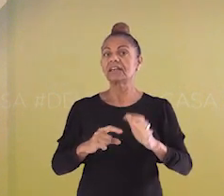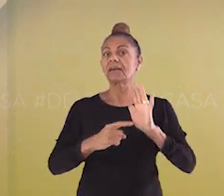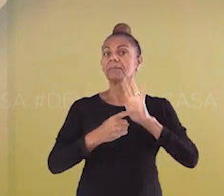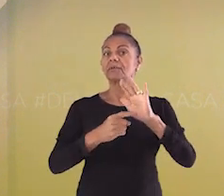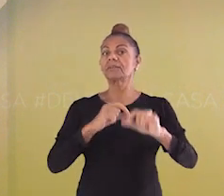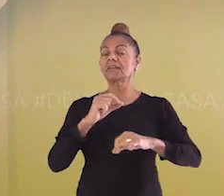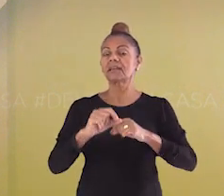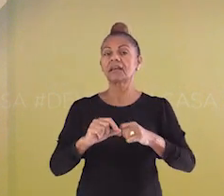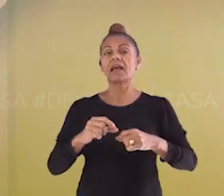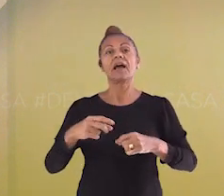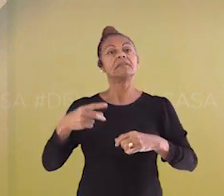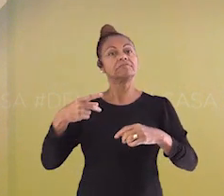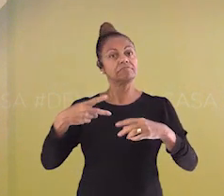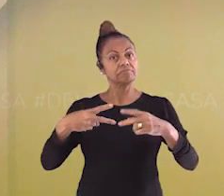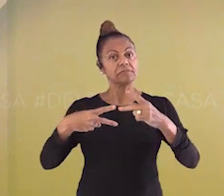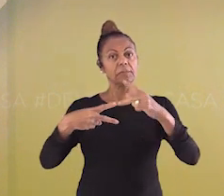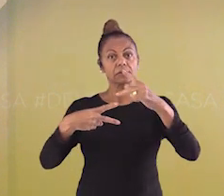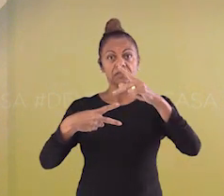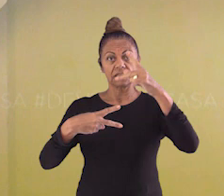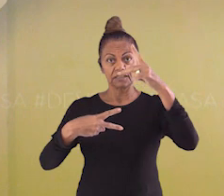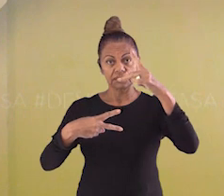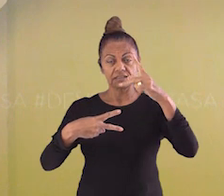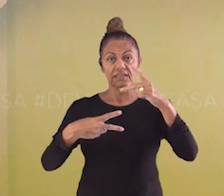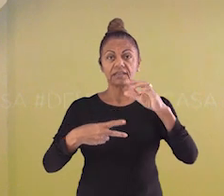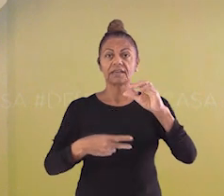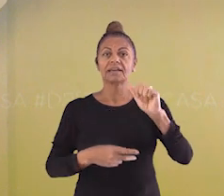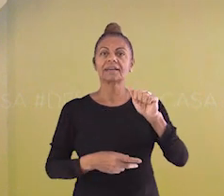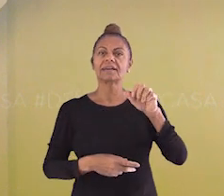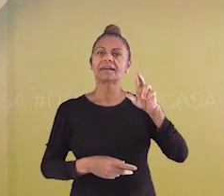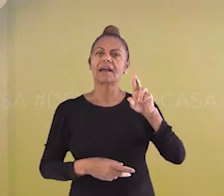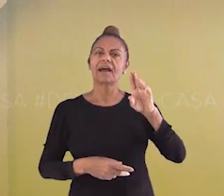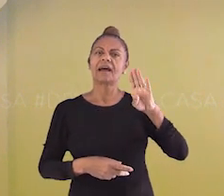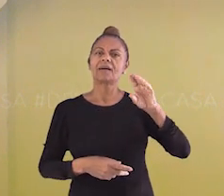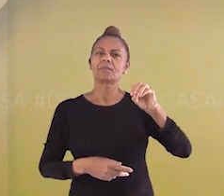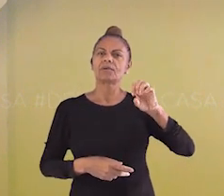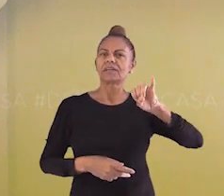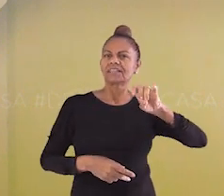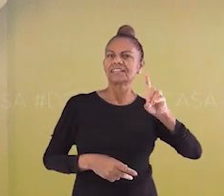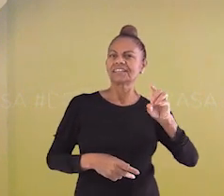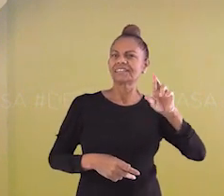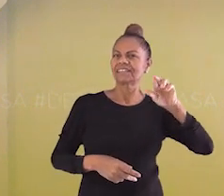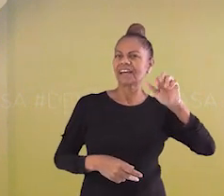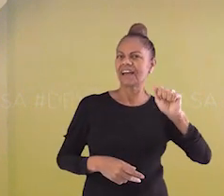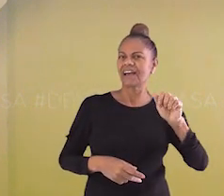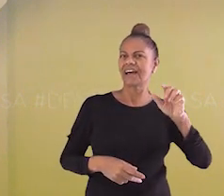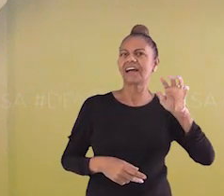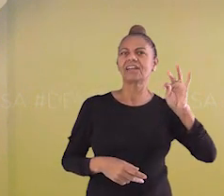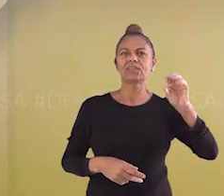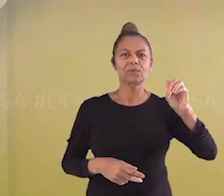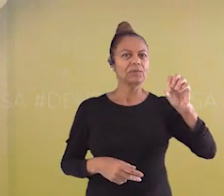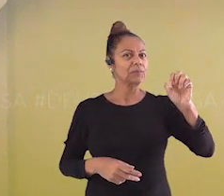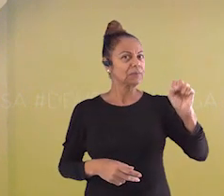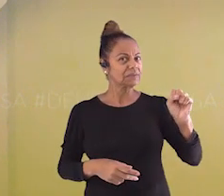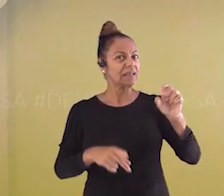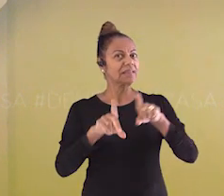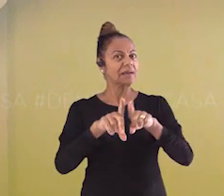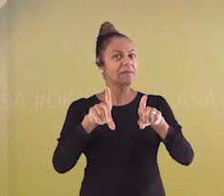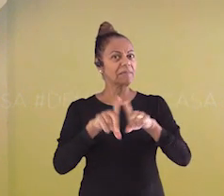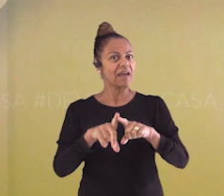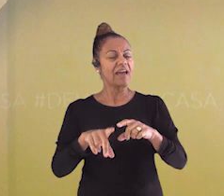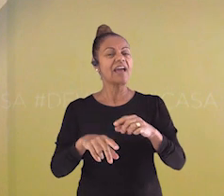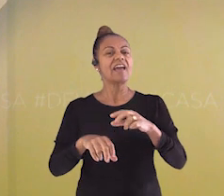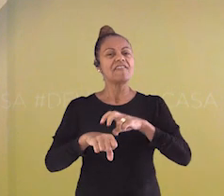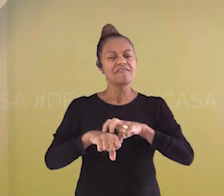pelos carboidratos e pelas gorduras. E em vermelho nós temos os micronutrientes, tá? Eles cuidam para que o